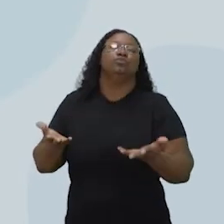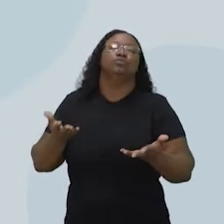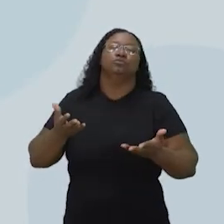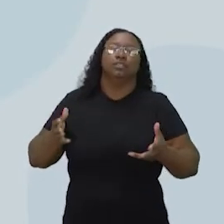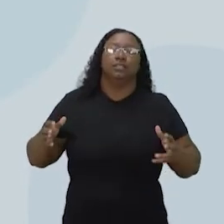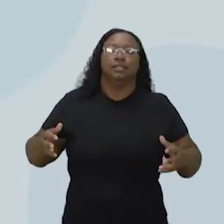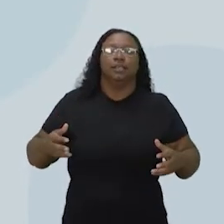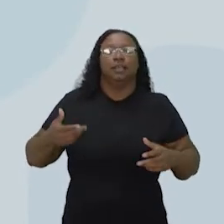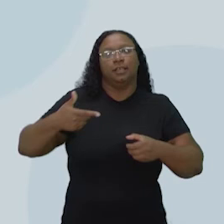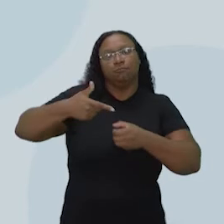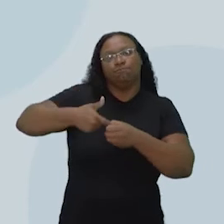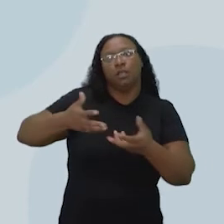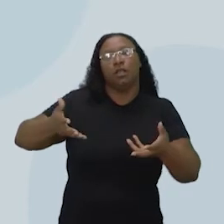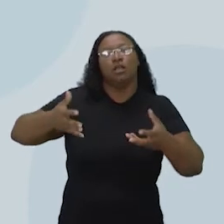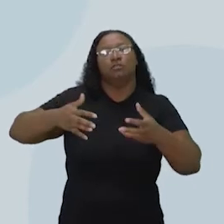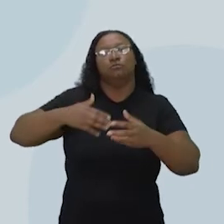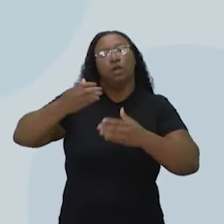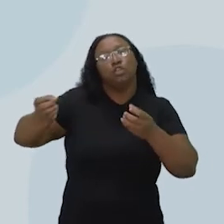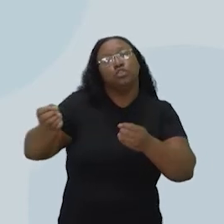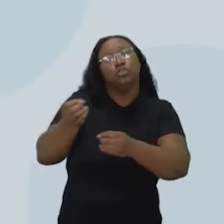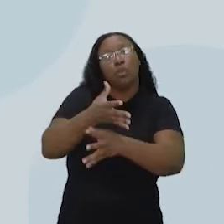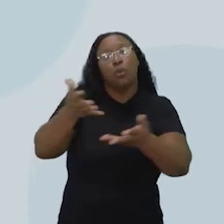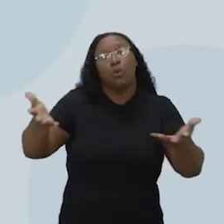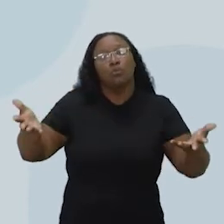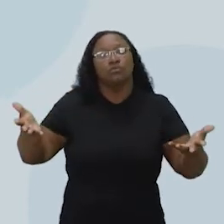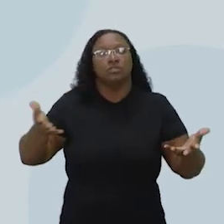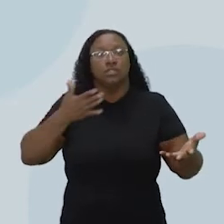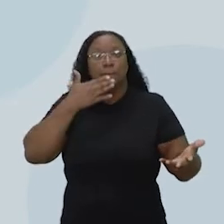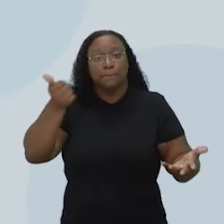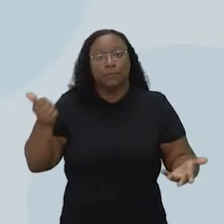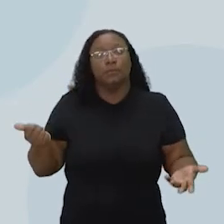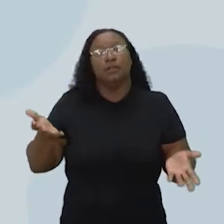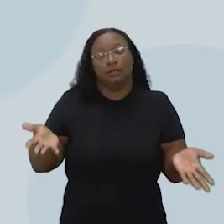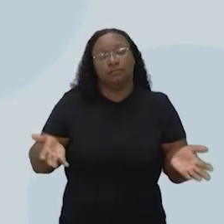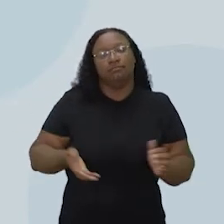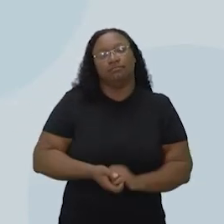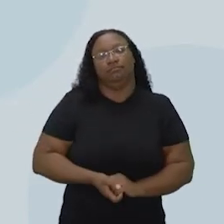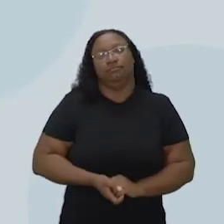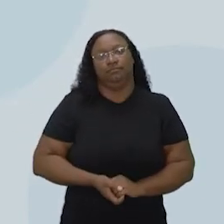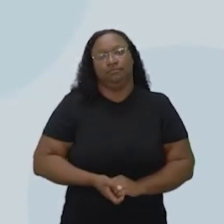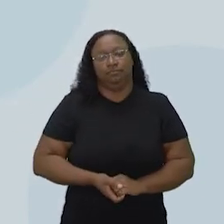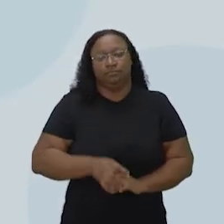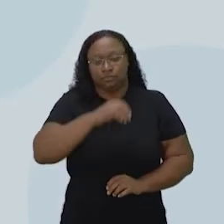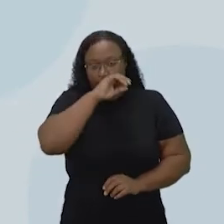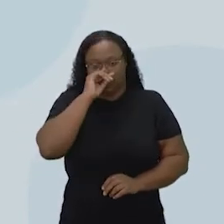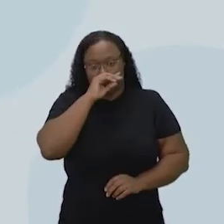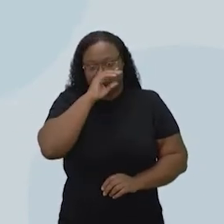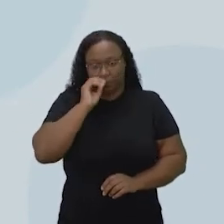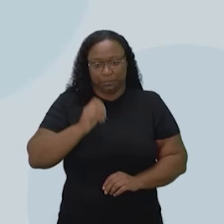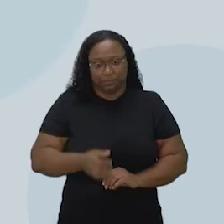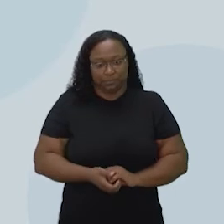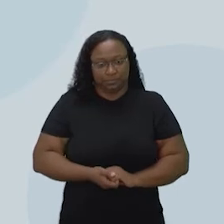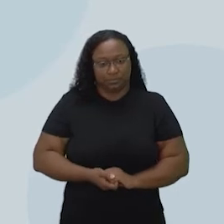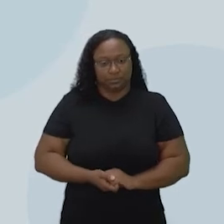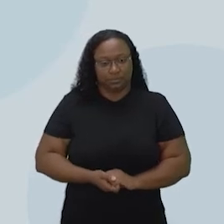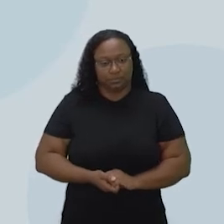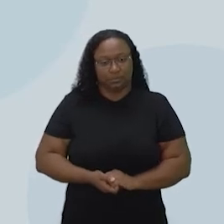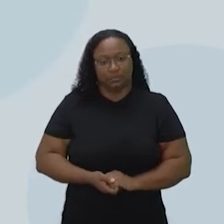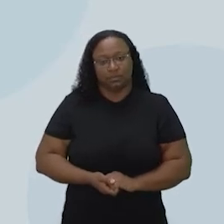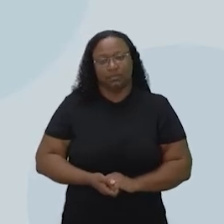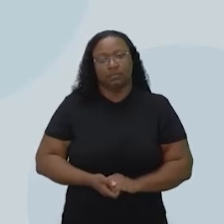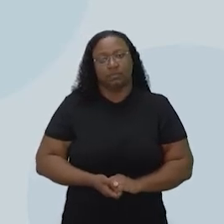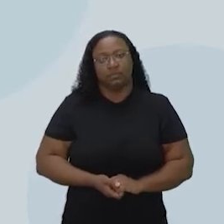de origem renovável, né? Que isso é uma coisa que a gente também está ouvindo falar muito, que é a descarbonização, né, da economia,